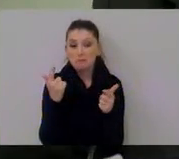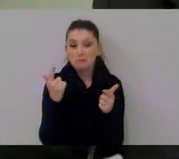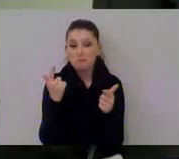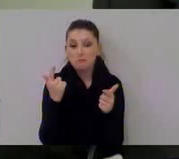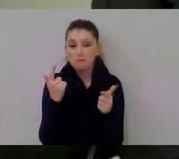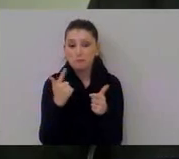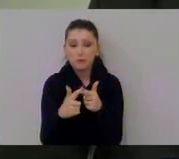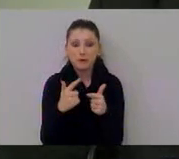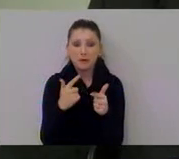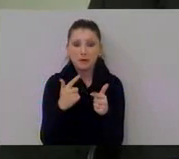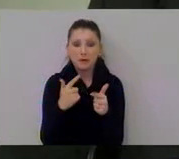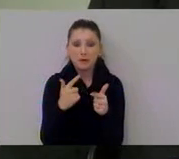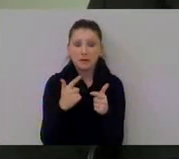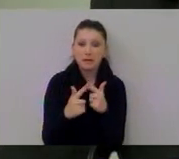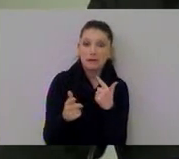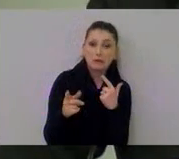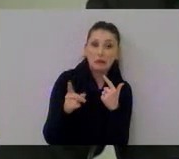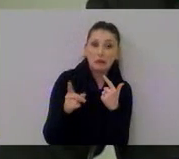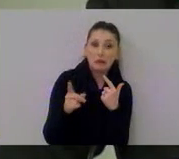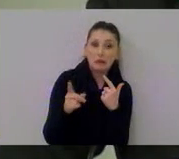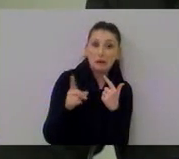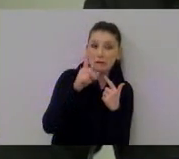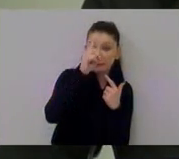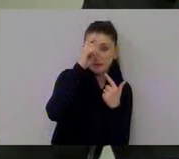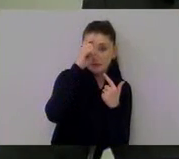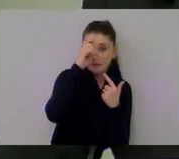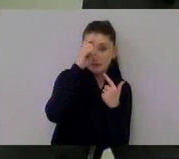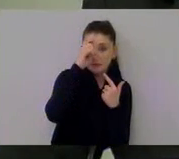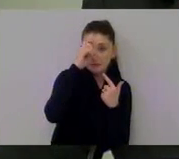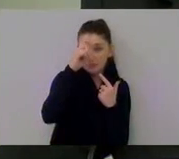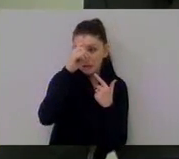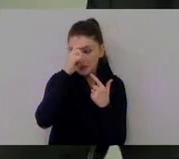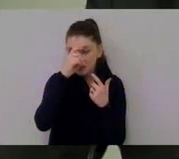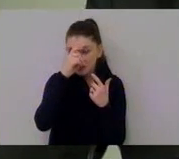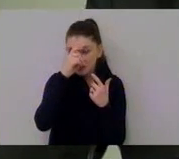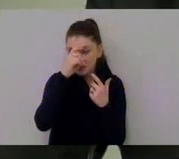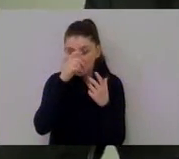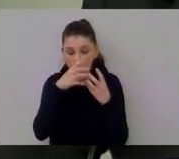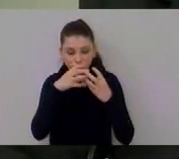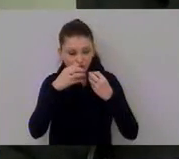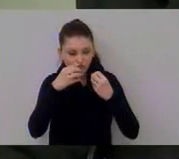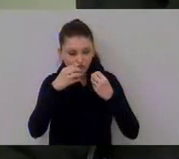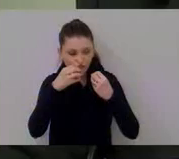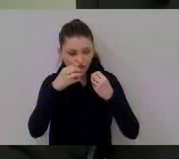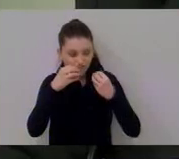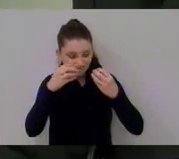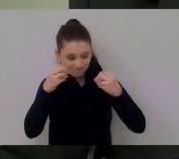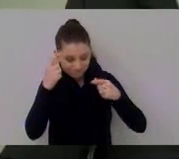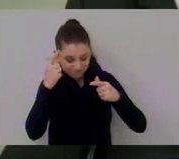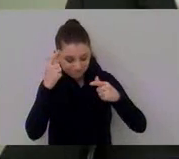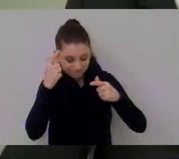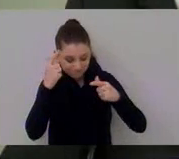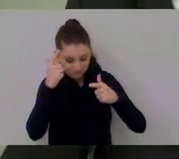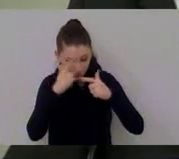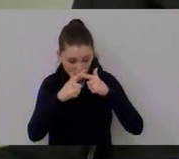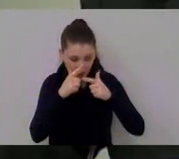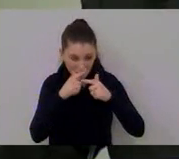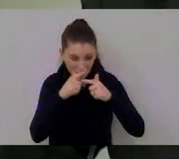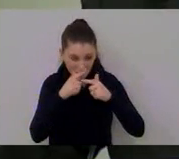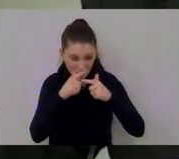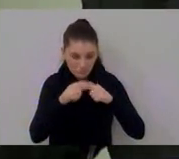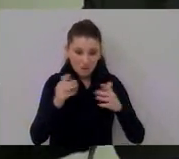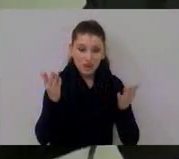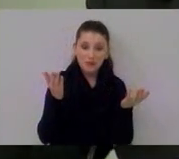envolvem o nome do Hospital São José, e a segurança era mais uma delas